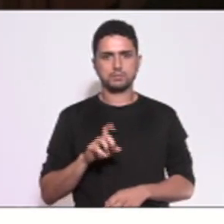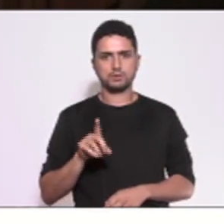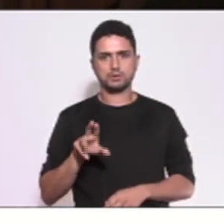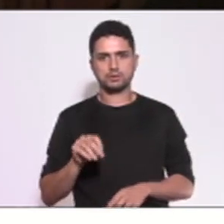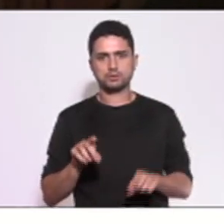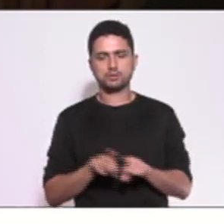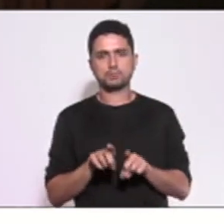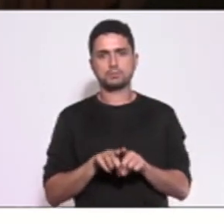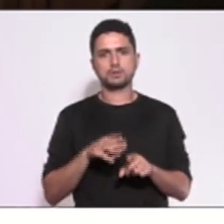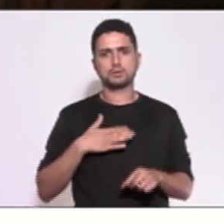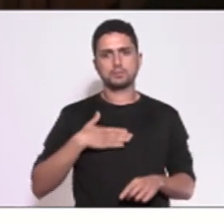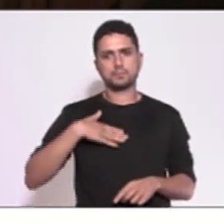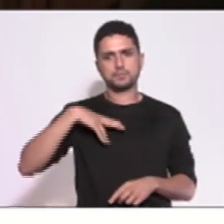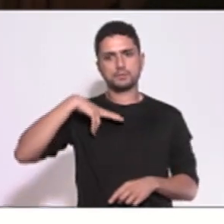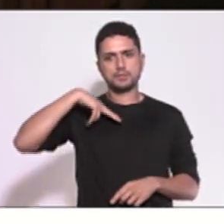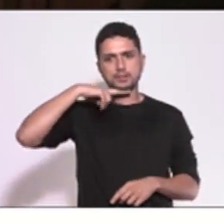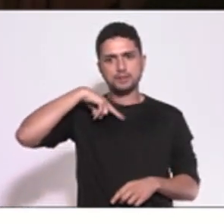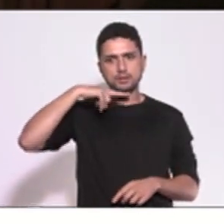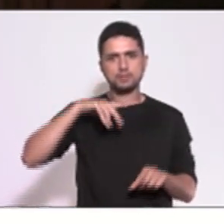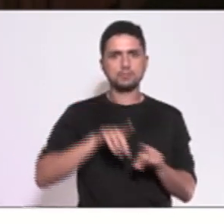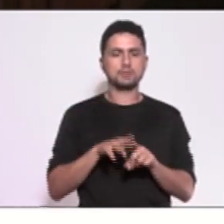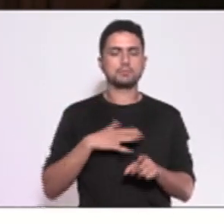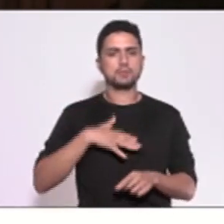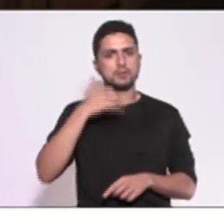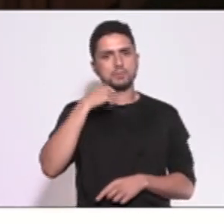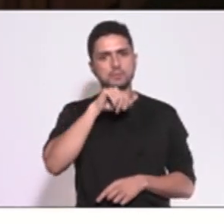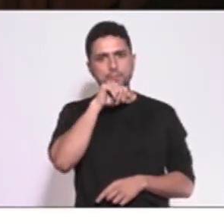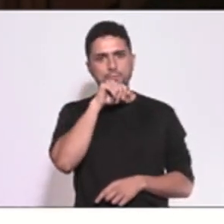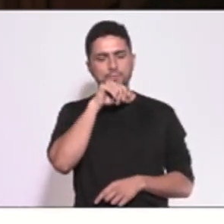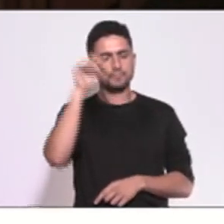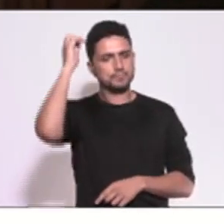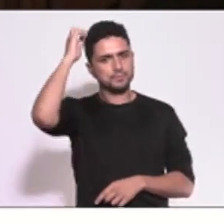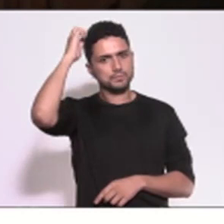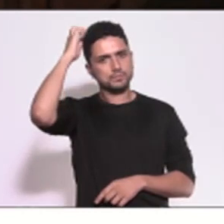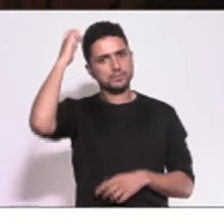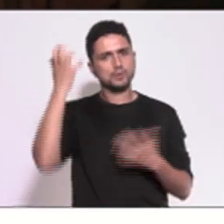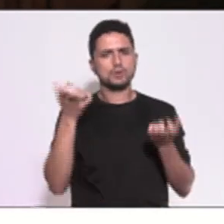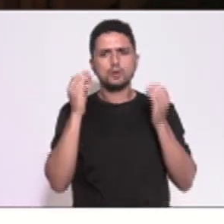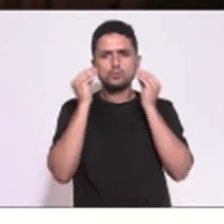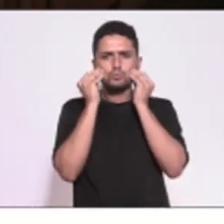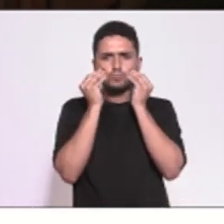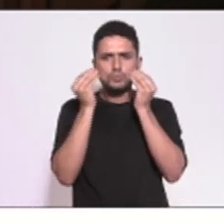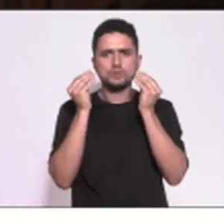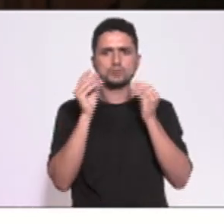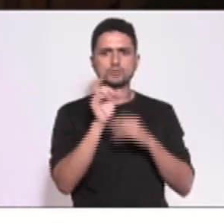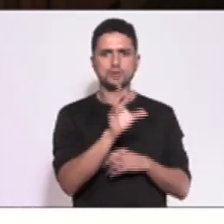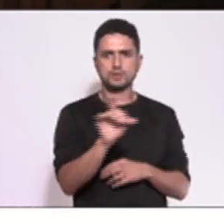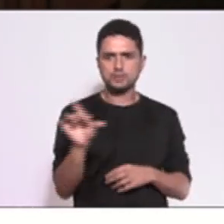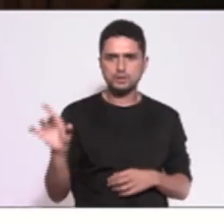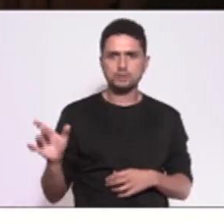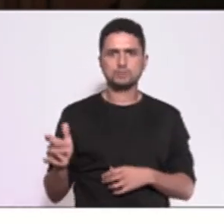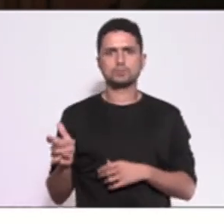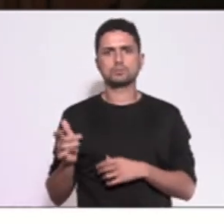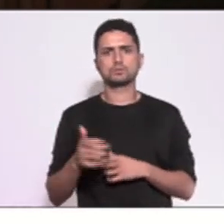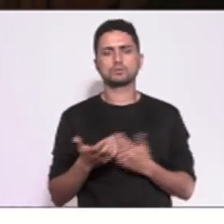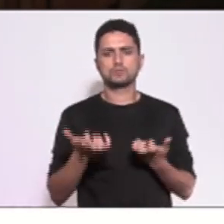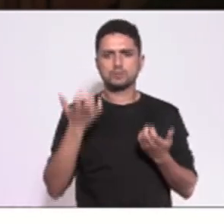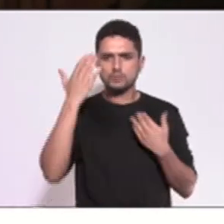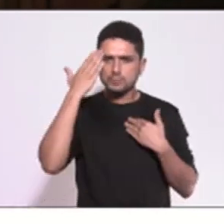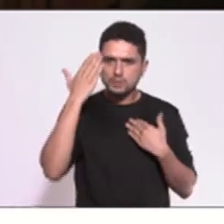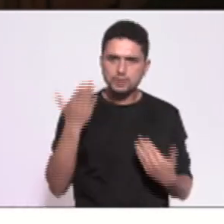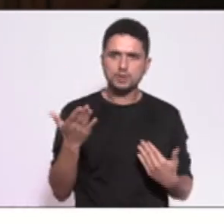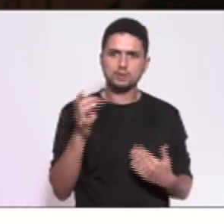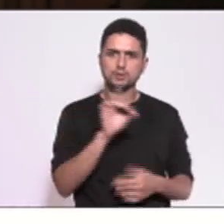meus netos e da minha mãe. E quero deixar um beijo no coração de cada um de vocês. Quero